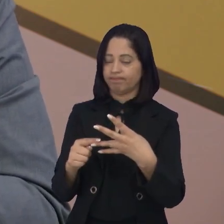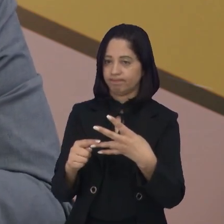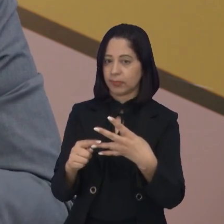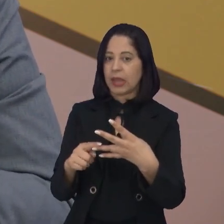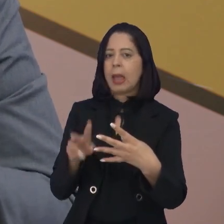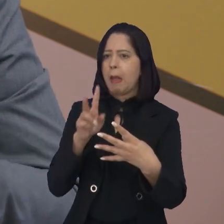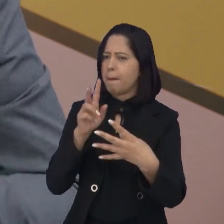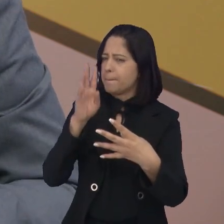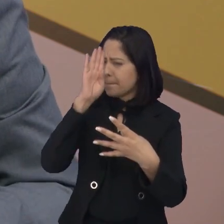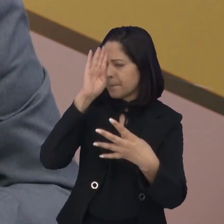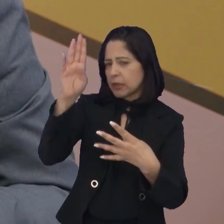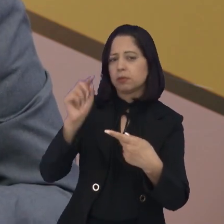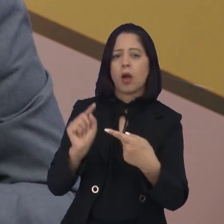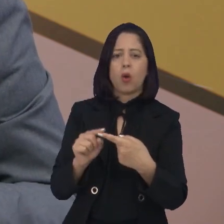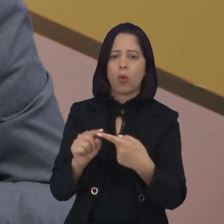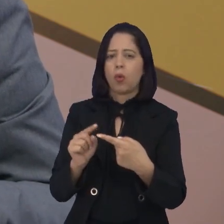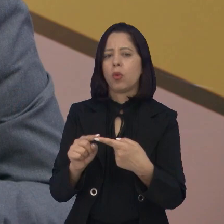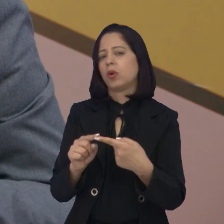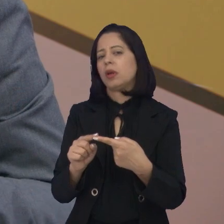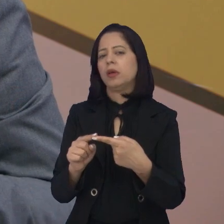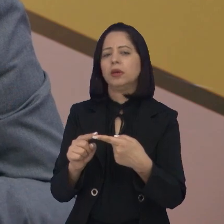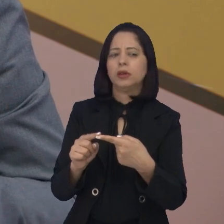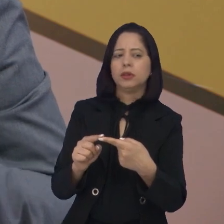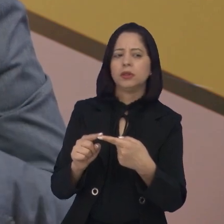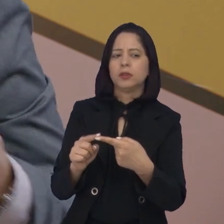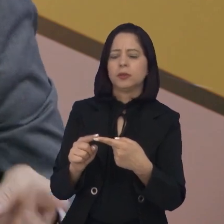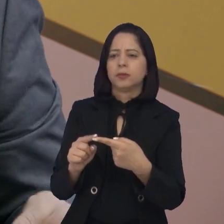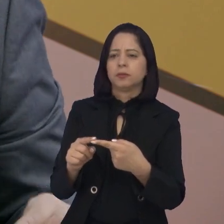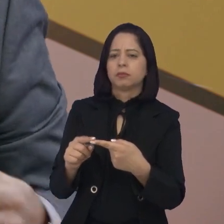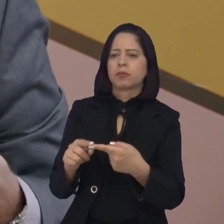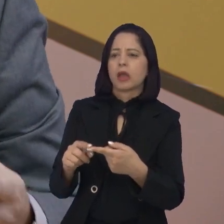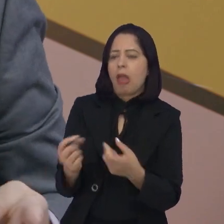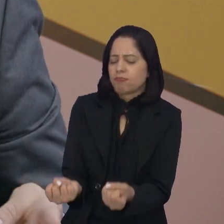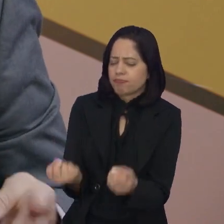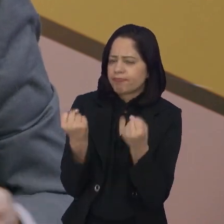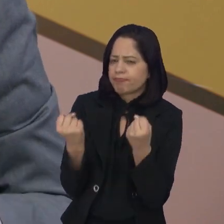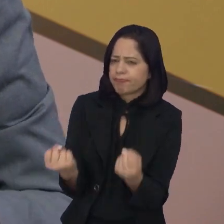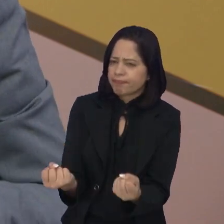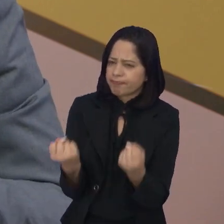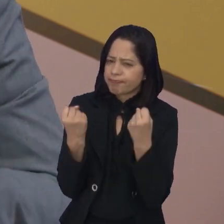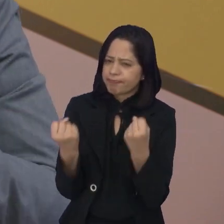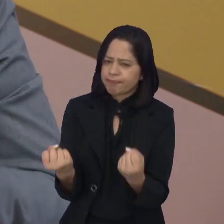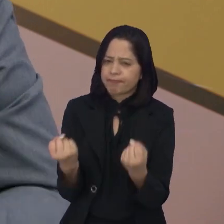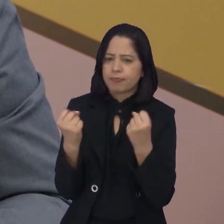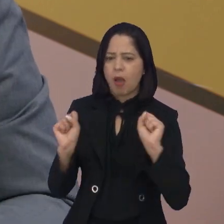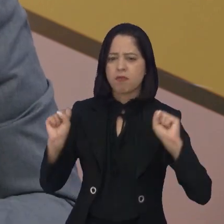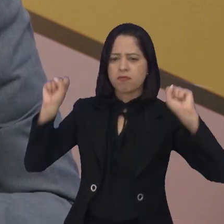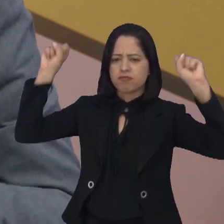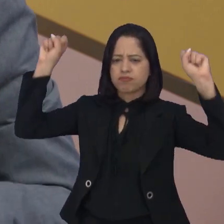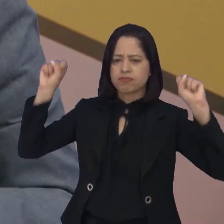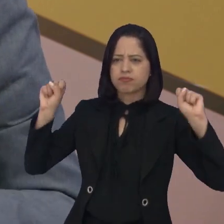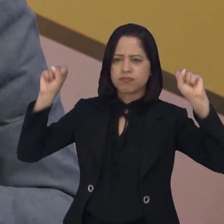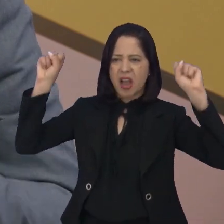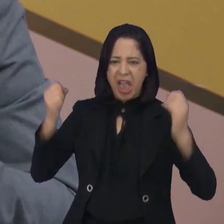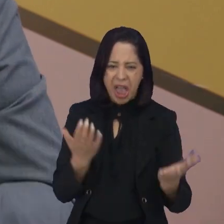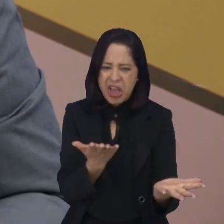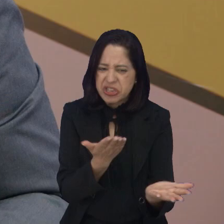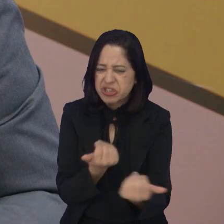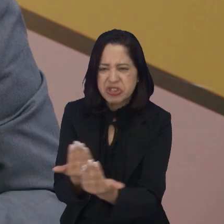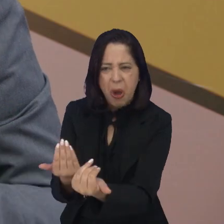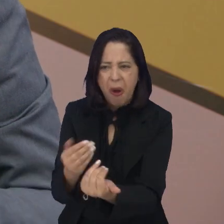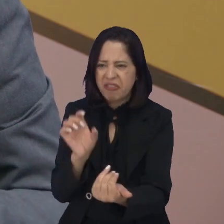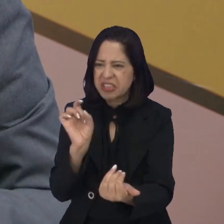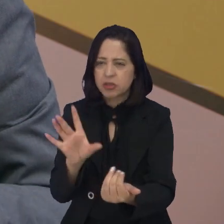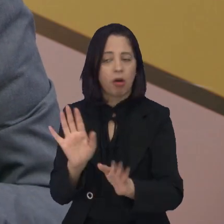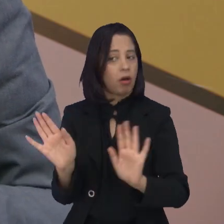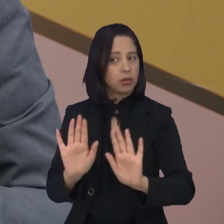principal, o que culturalmente muitas vezes a gente entende academia, musculação, com só pessoas jovens, querendo cuidar da